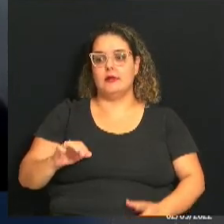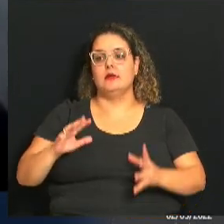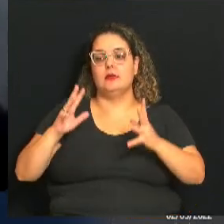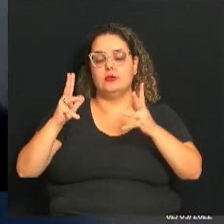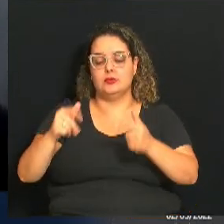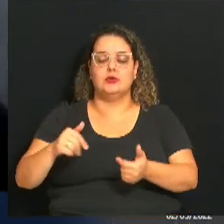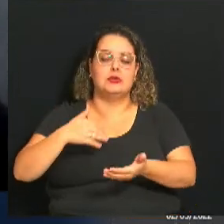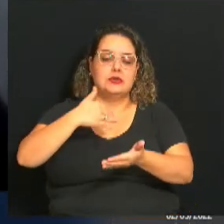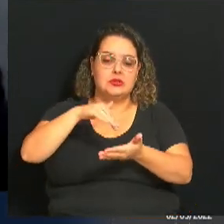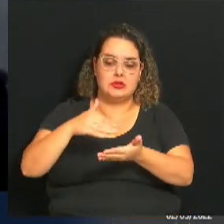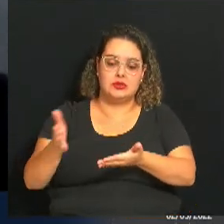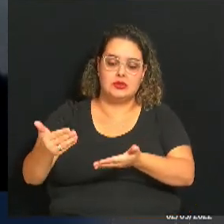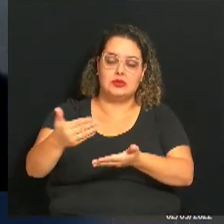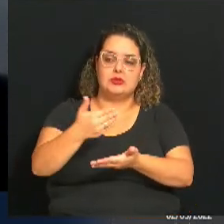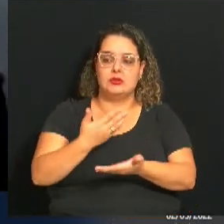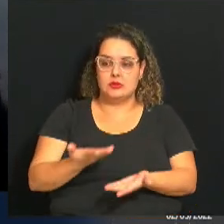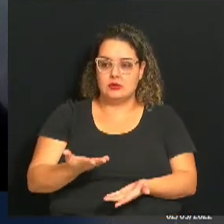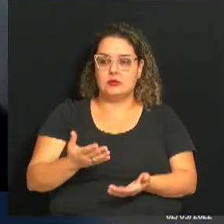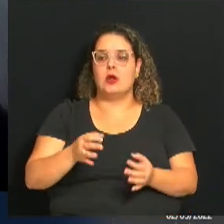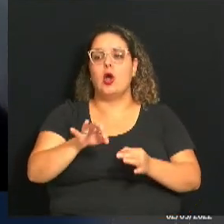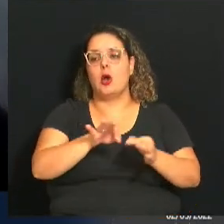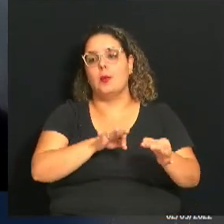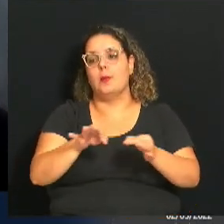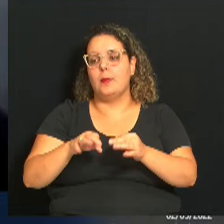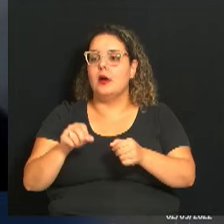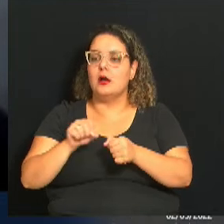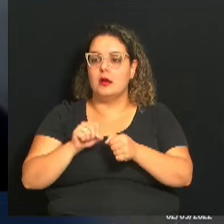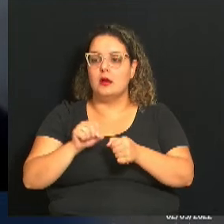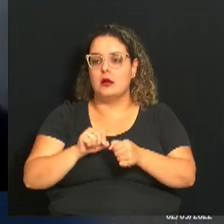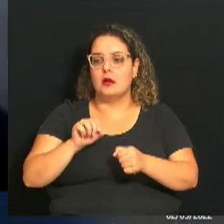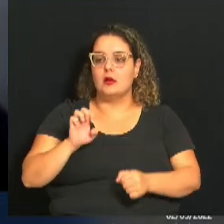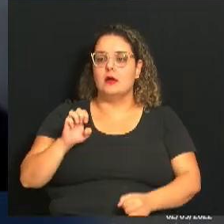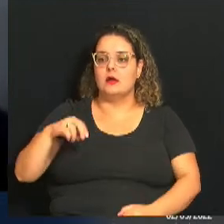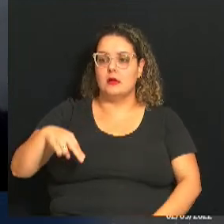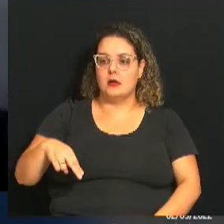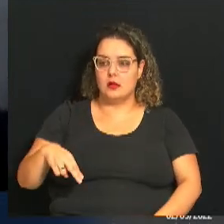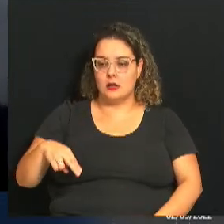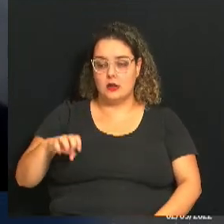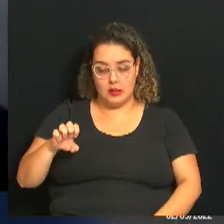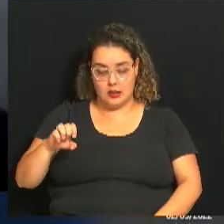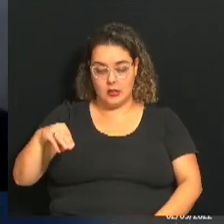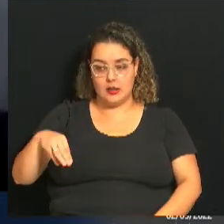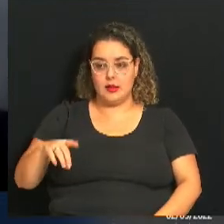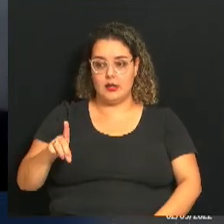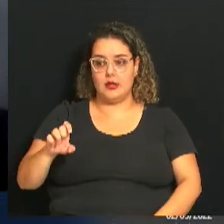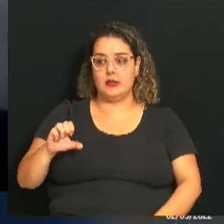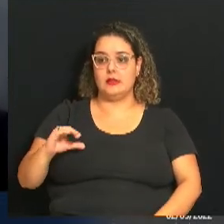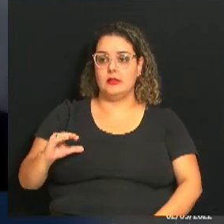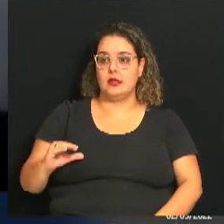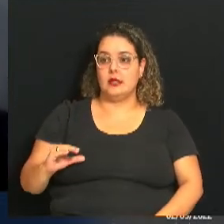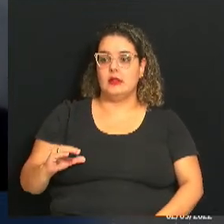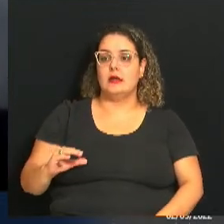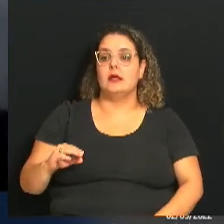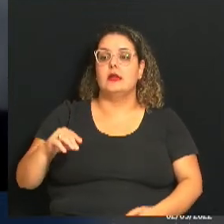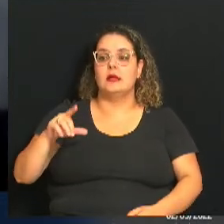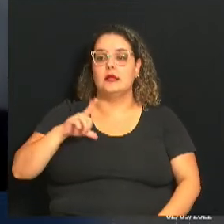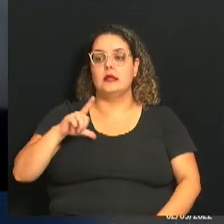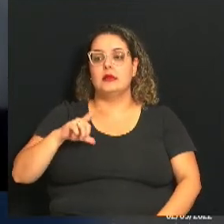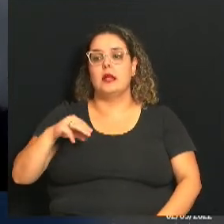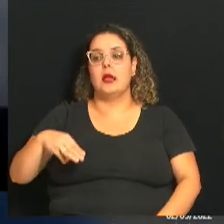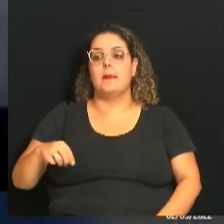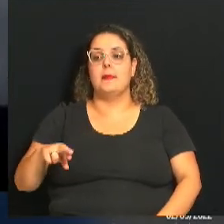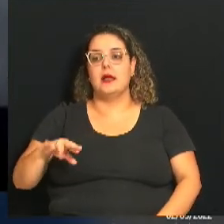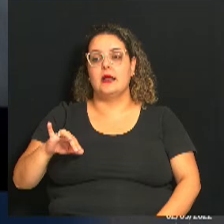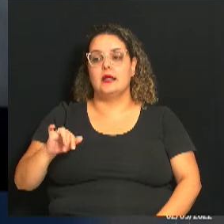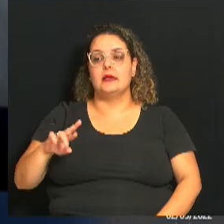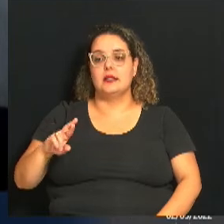né? Mas é um projeto que está sendo feito lá na INDEC, né? Tem a participação lá da Maria Rita Moroso, ela tem ajudado,